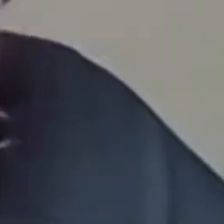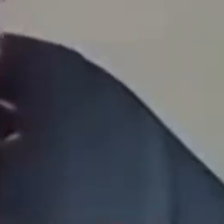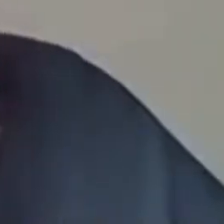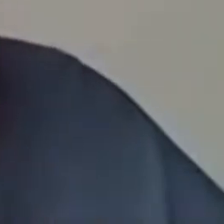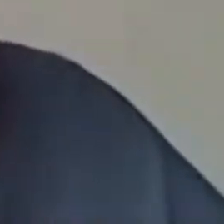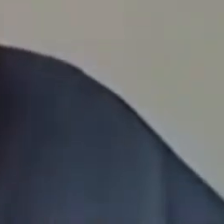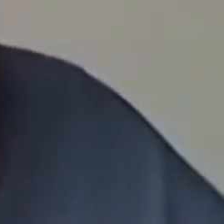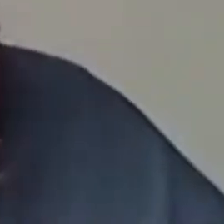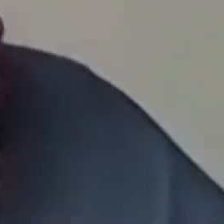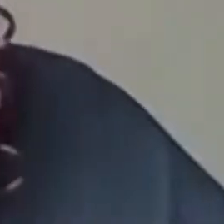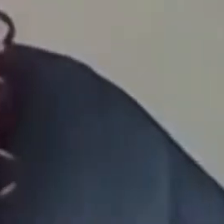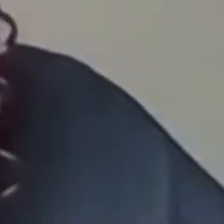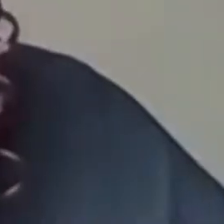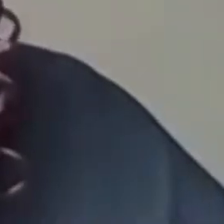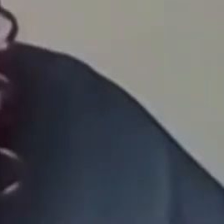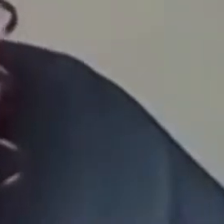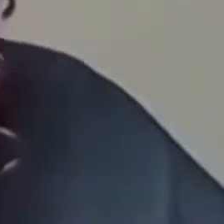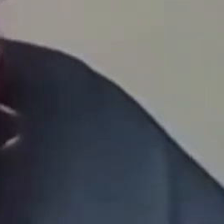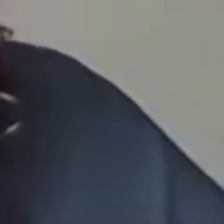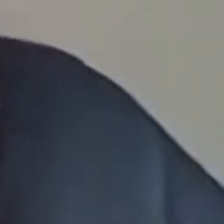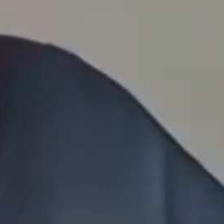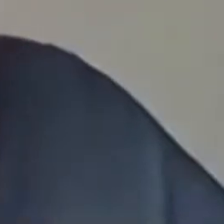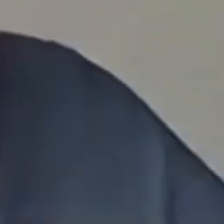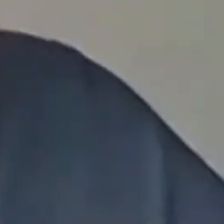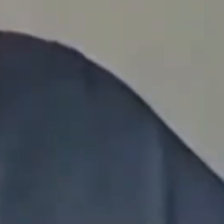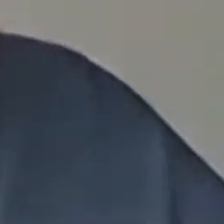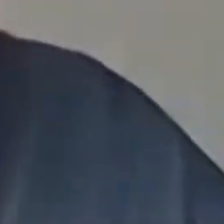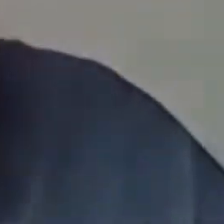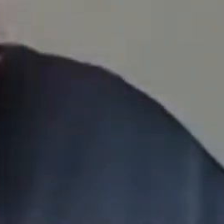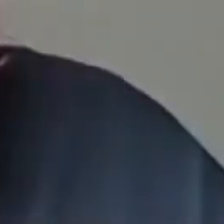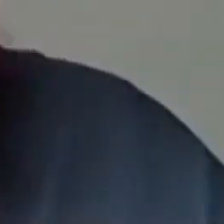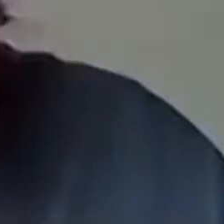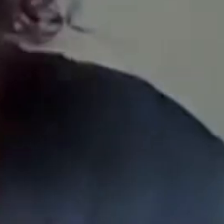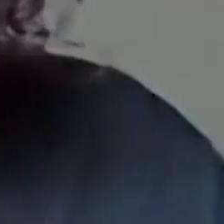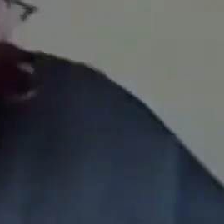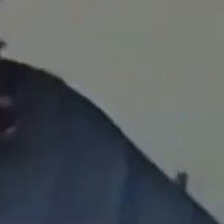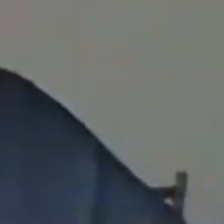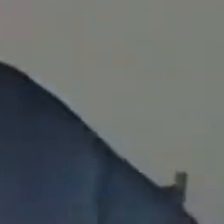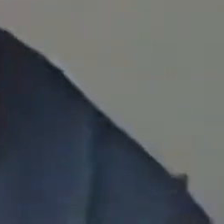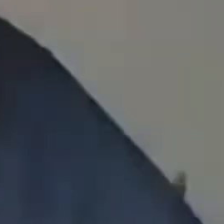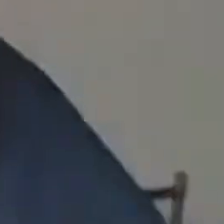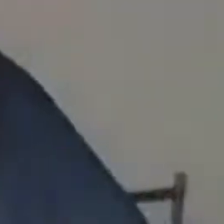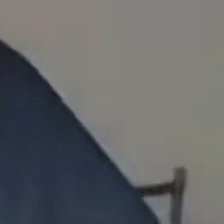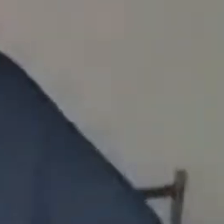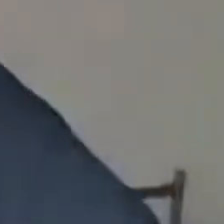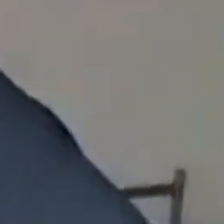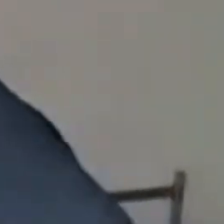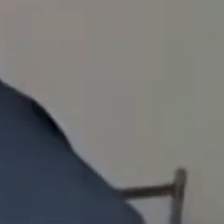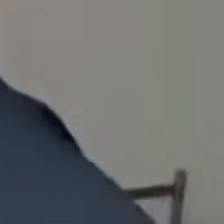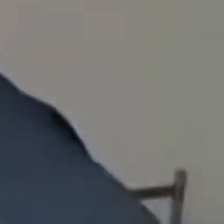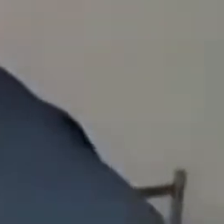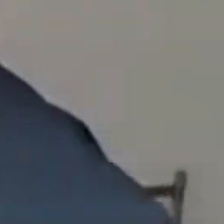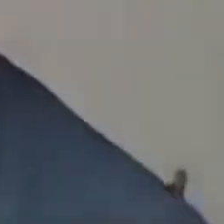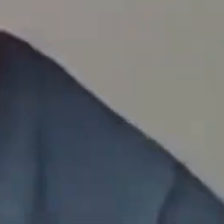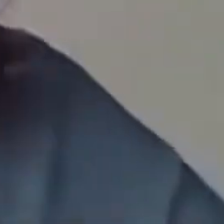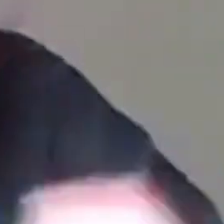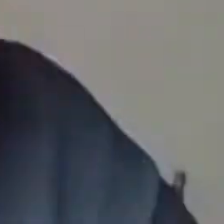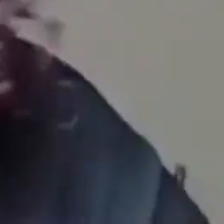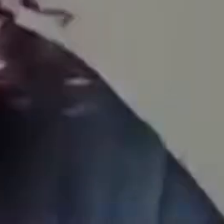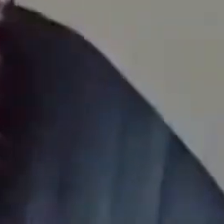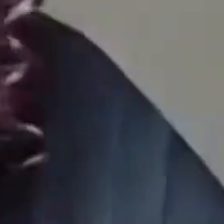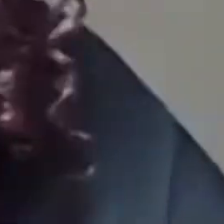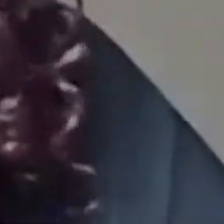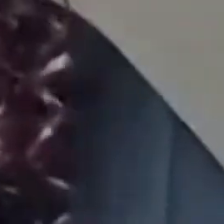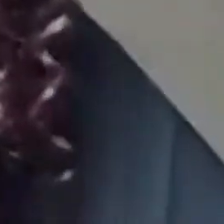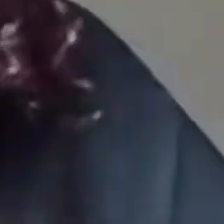estamos remotamente acompanhando. Nós não estamos no plenário da Câmara Municipal, que de forma